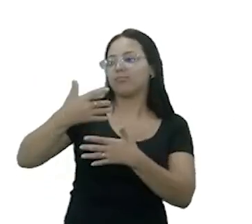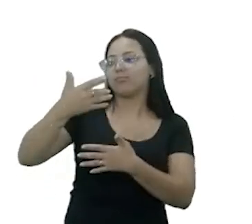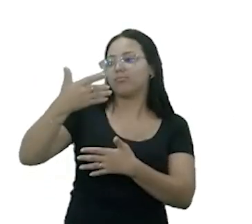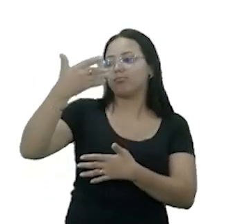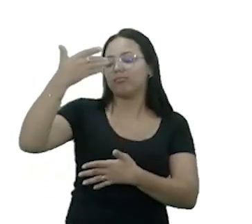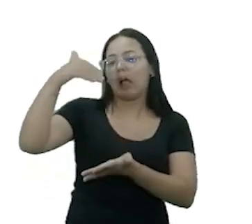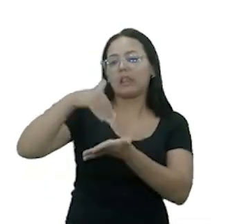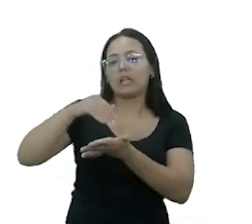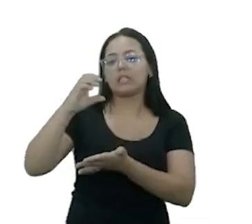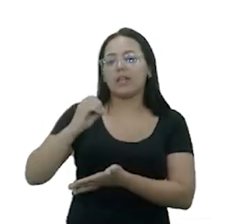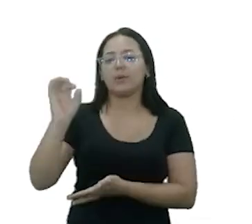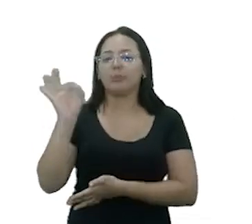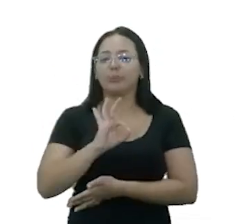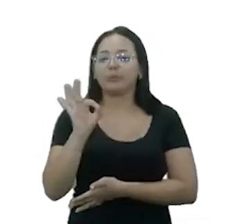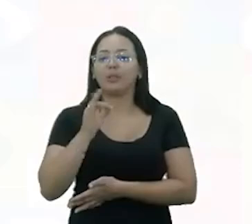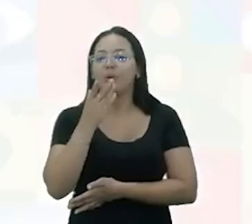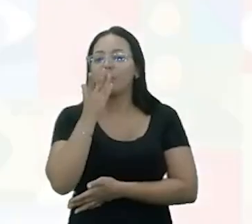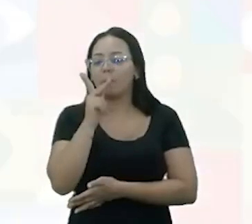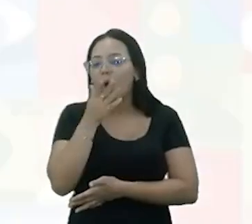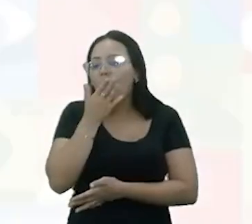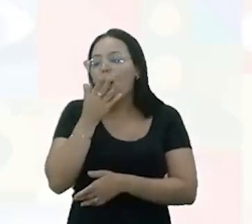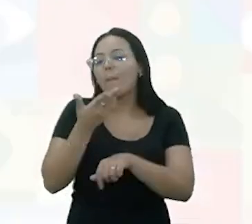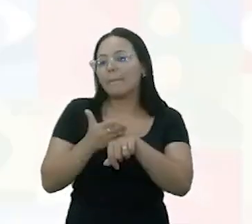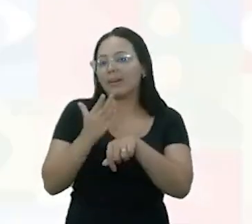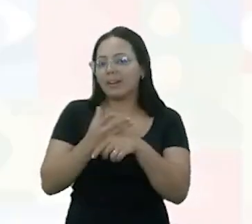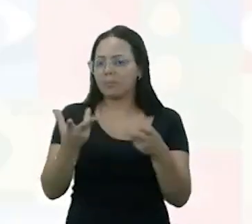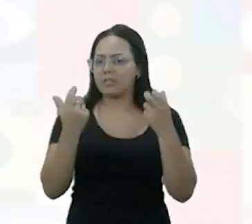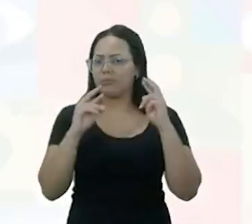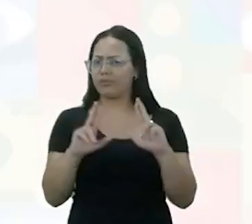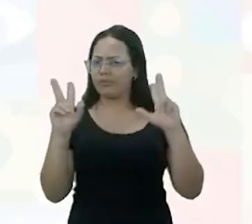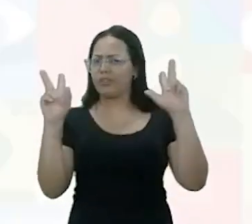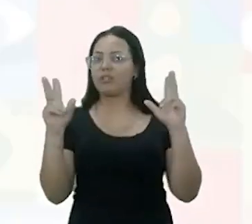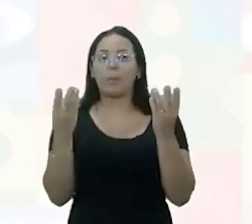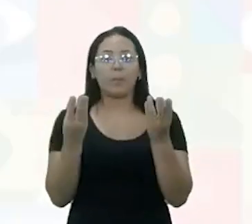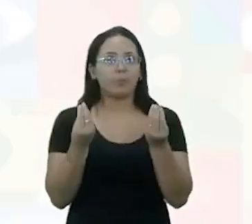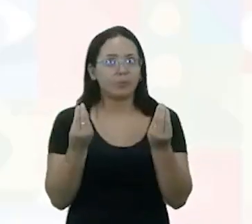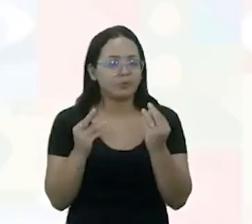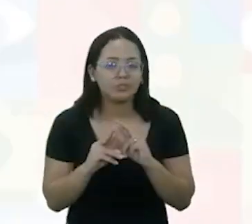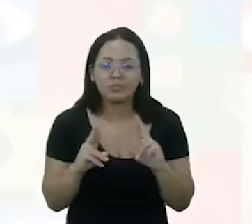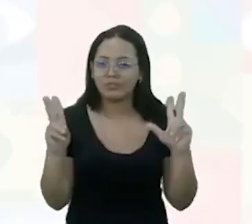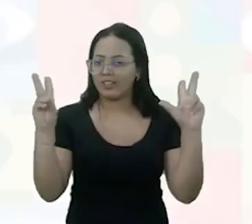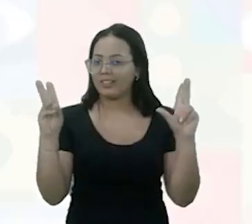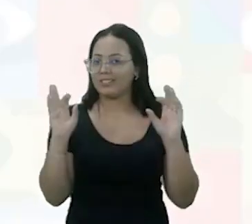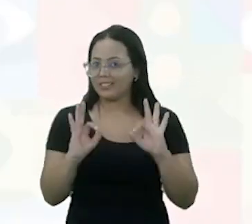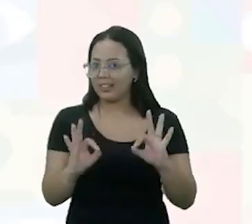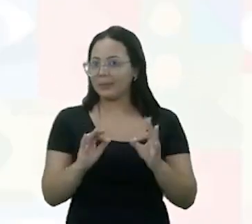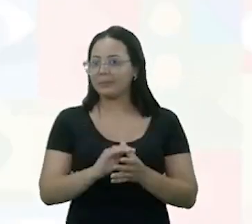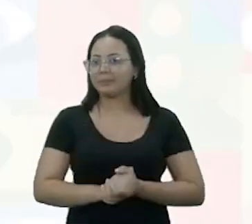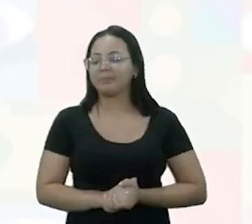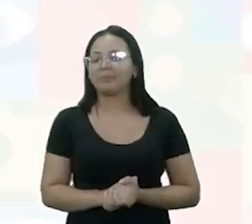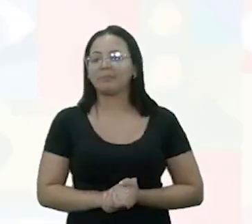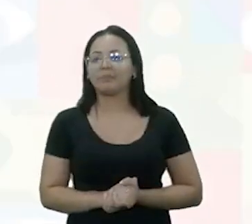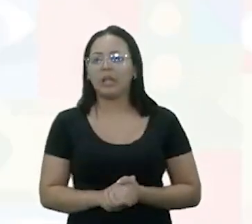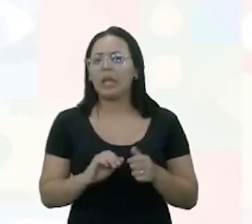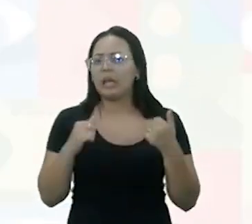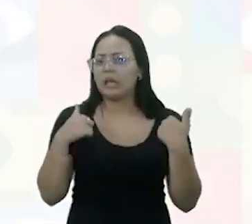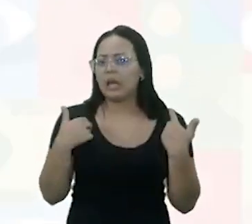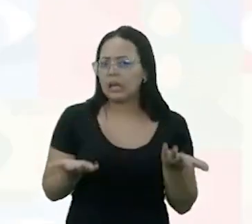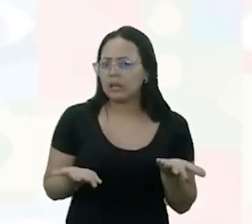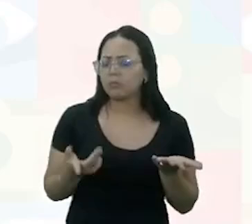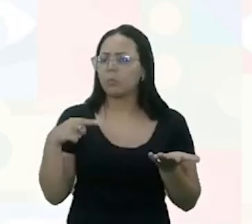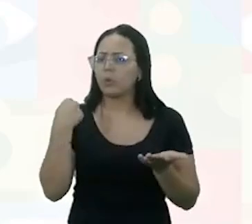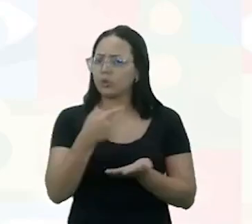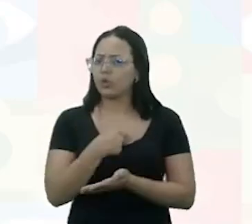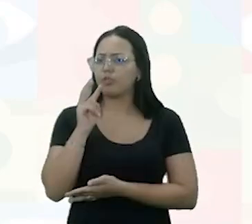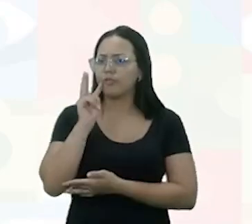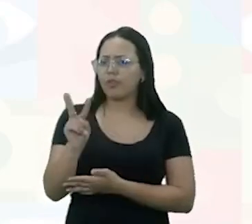em 0% branco. Viu a diferença? Muito diferente, não é verdade? E aí, quando a gente